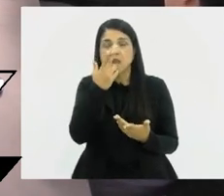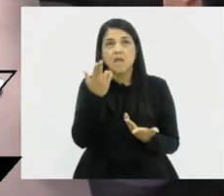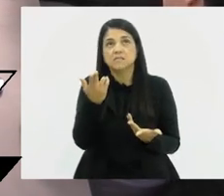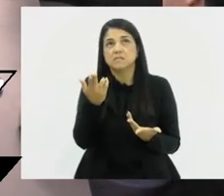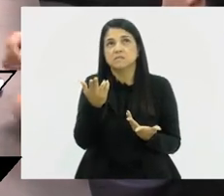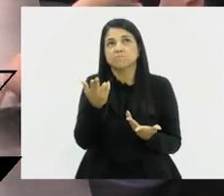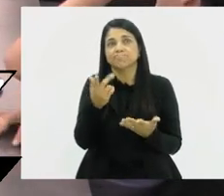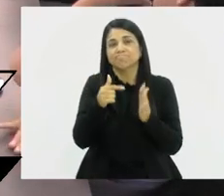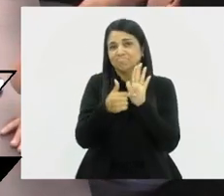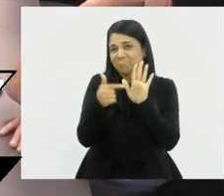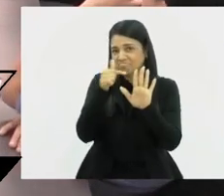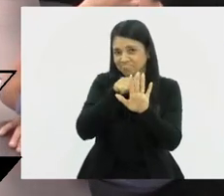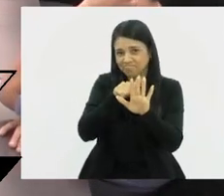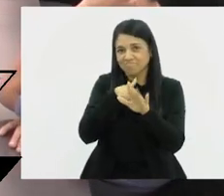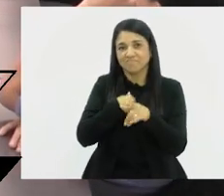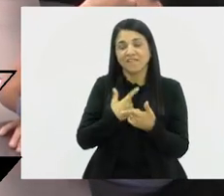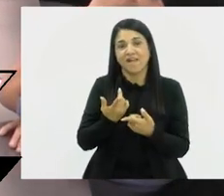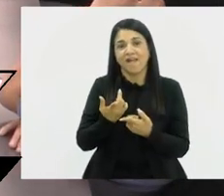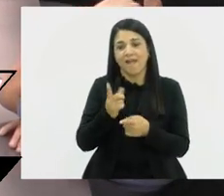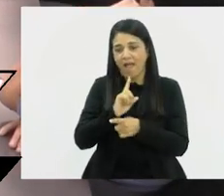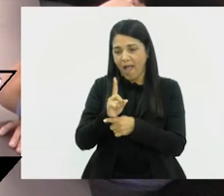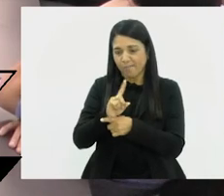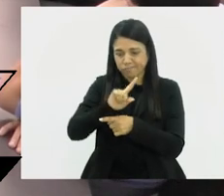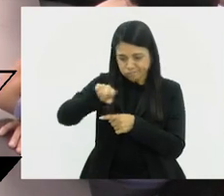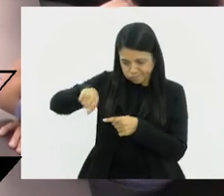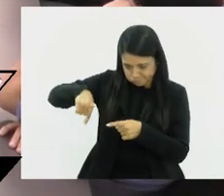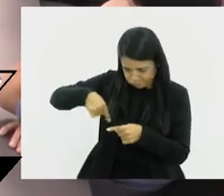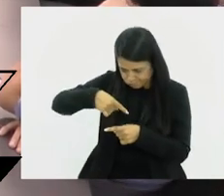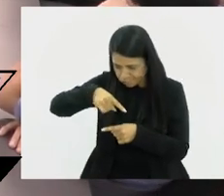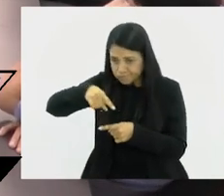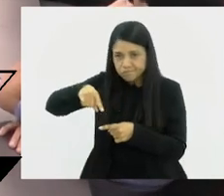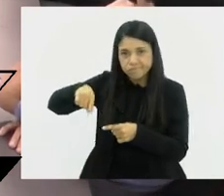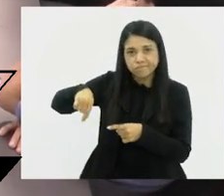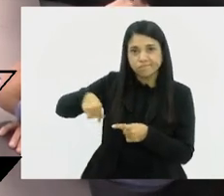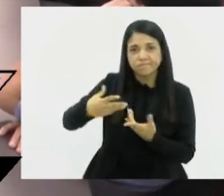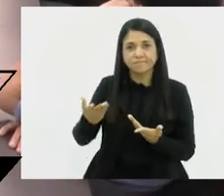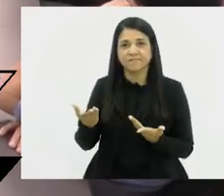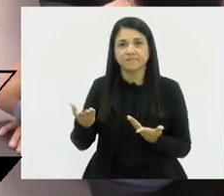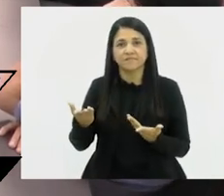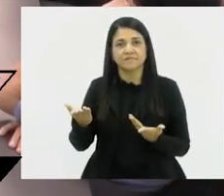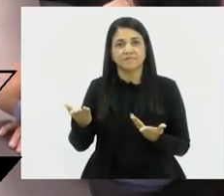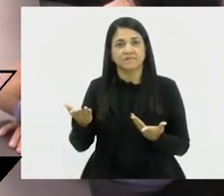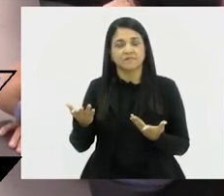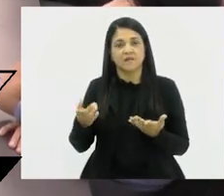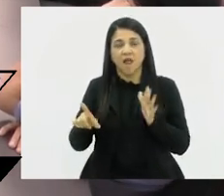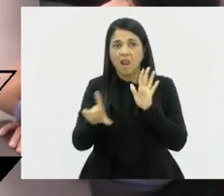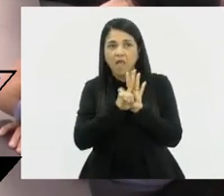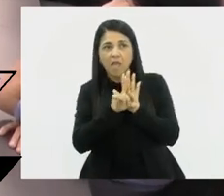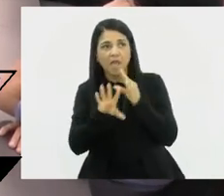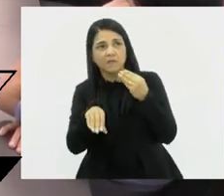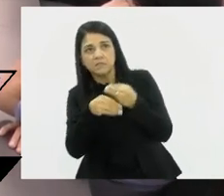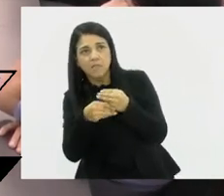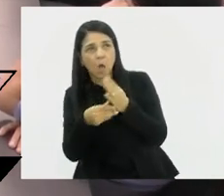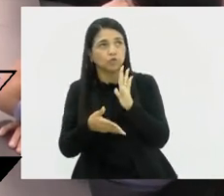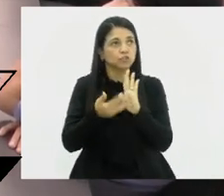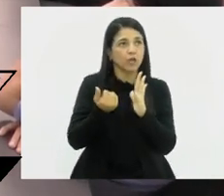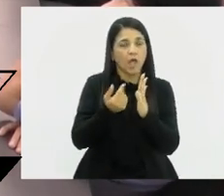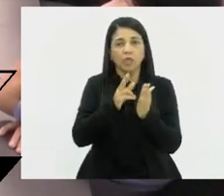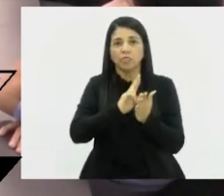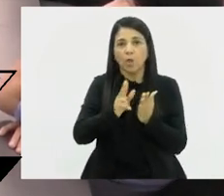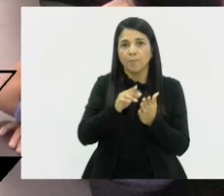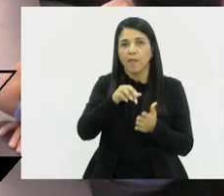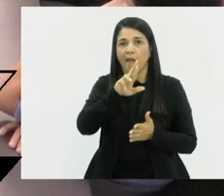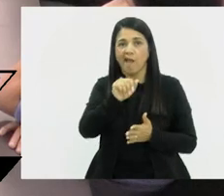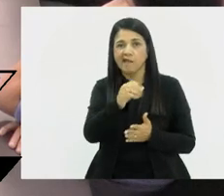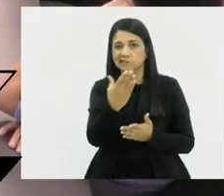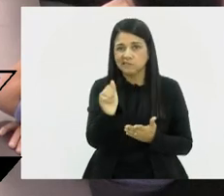né? E só vamos ter que ficar reiterando a lei, cada vez mais acrescentar ou extinguir, retirar um nome. E ao